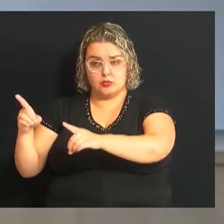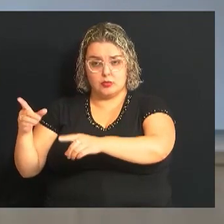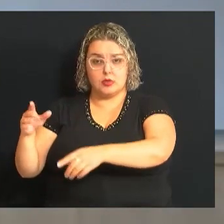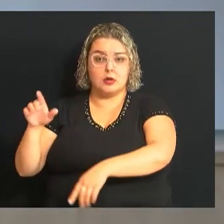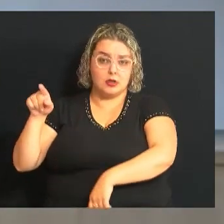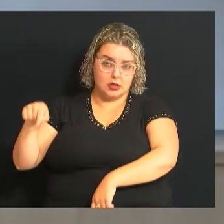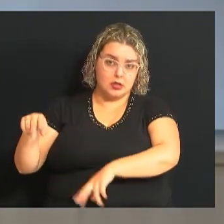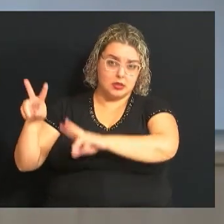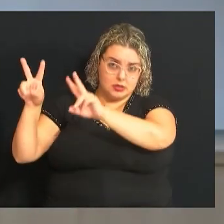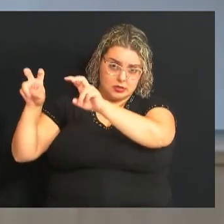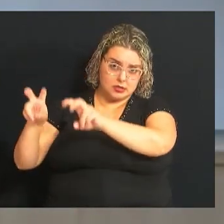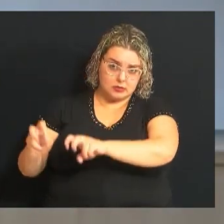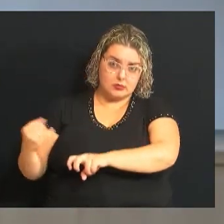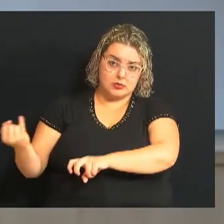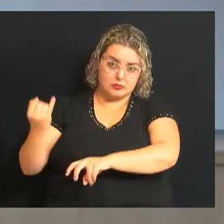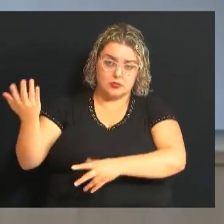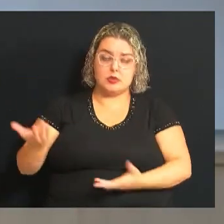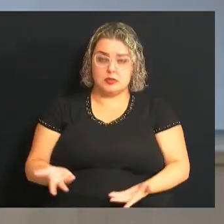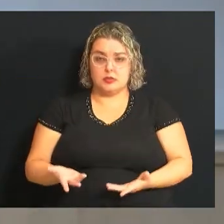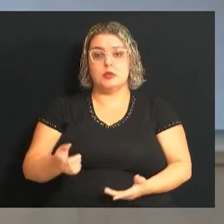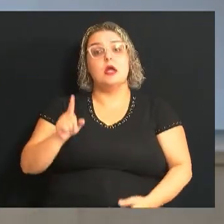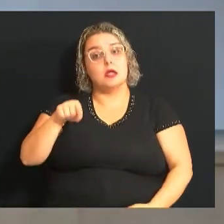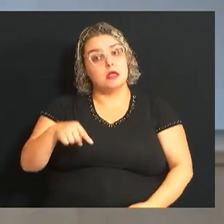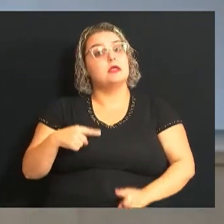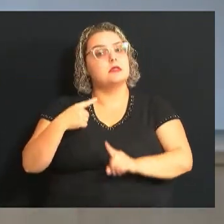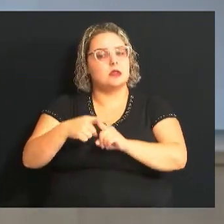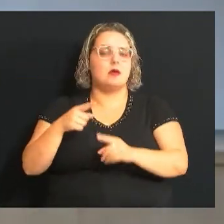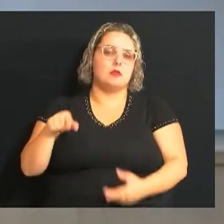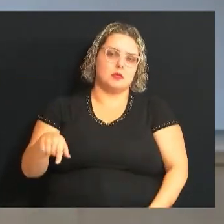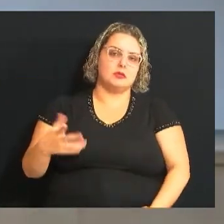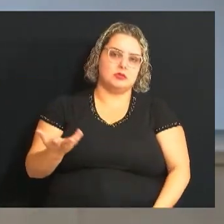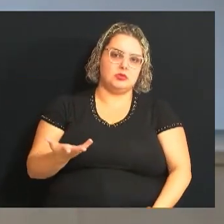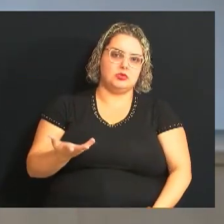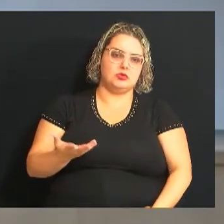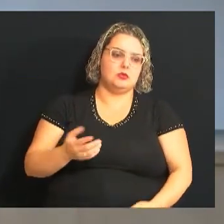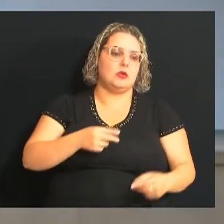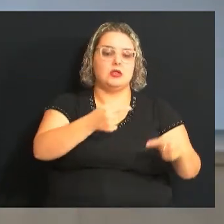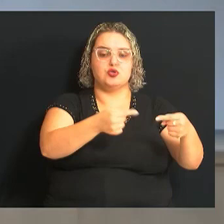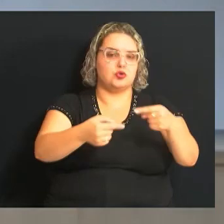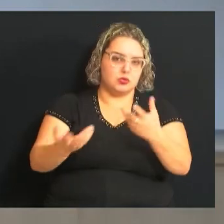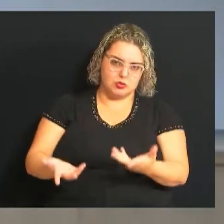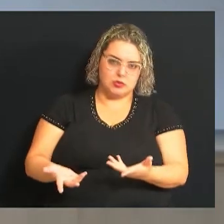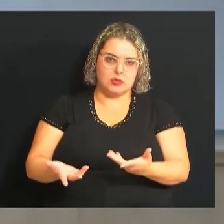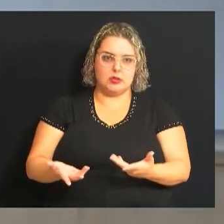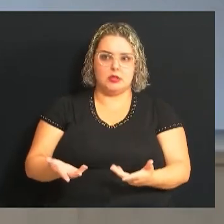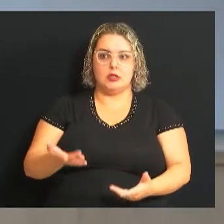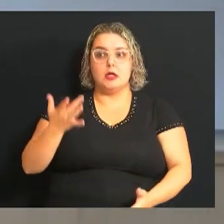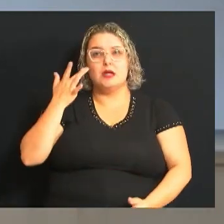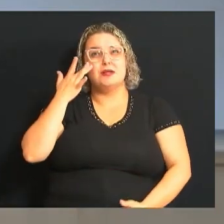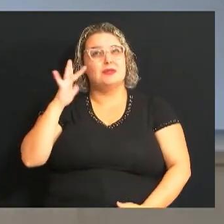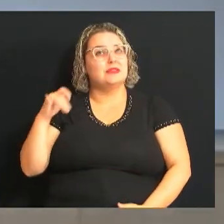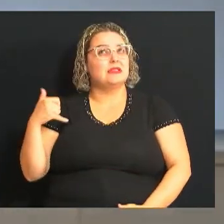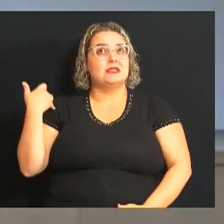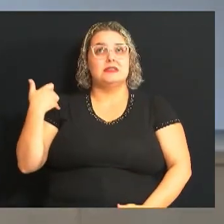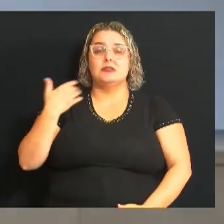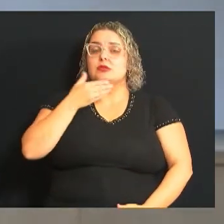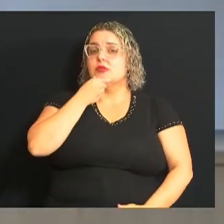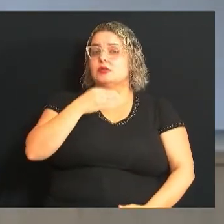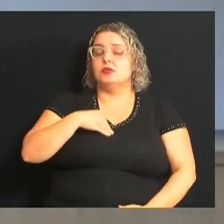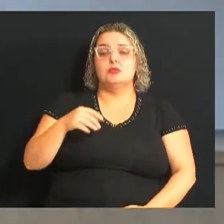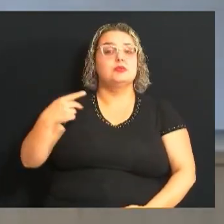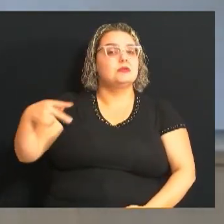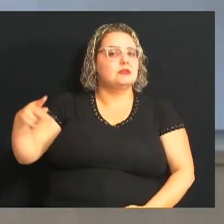a exposição dessas pessoas, e principalmente, e os filhos? Eu não sei exatamente a idade dos filhos deles, mas hoje